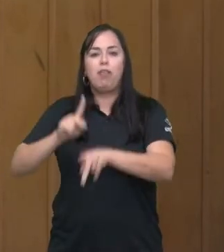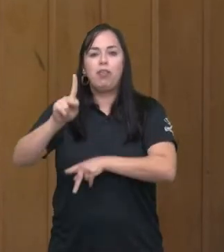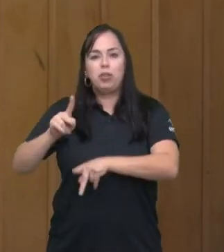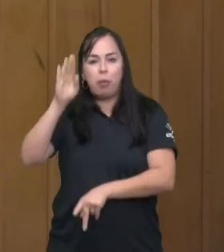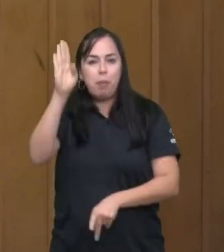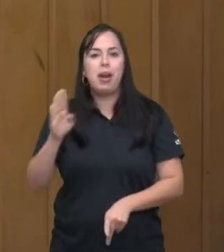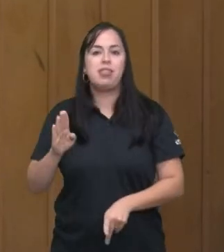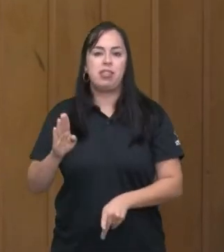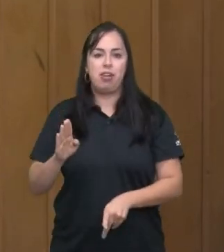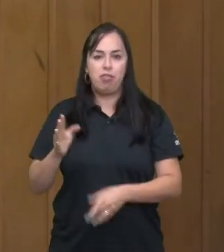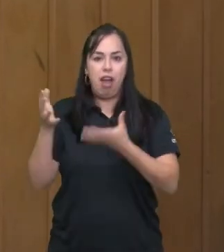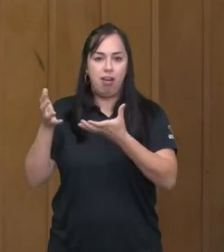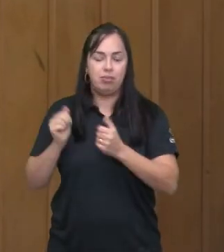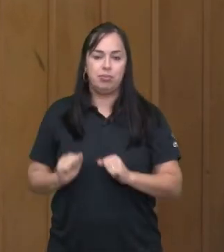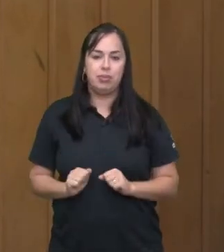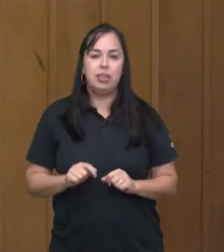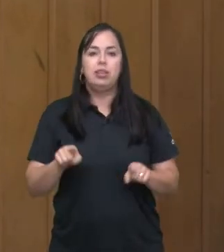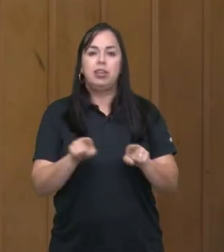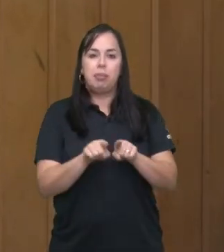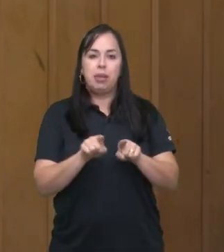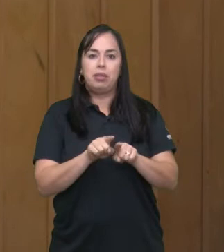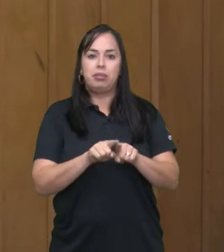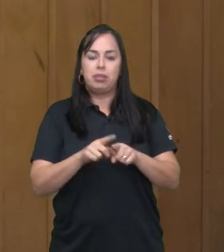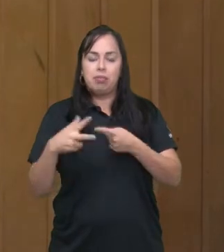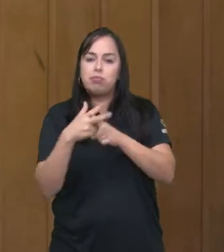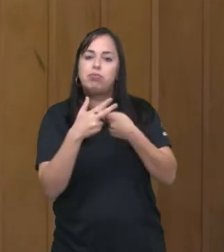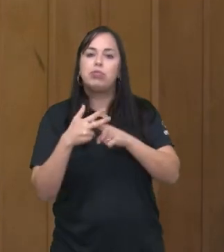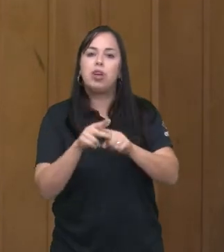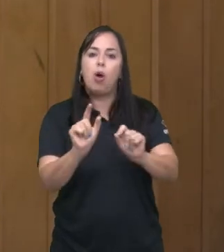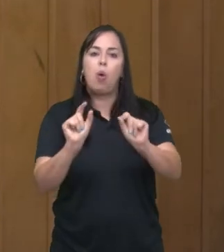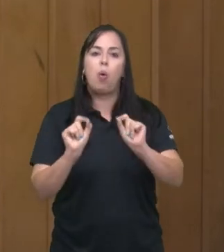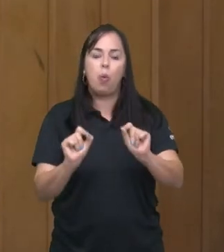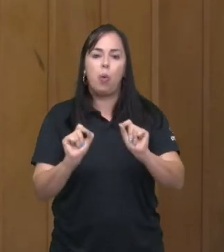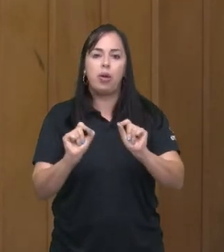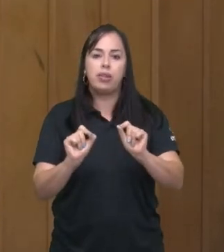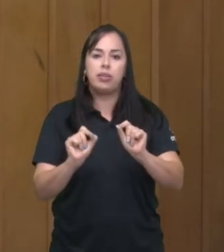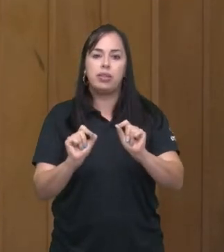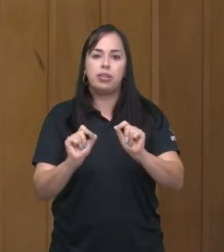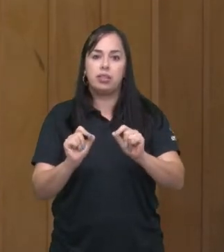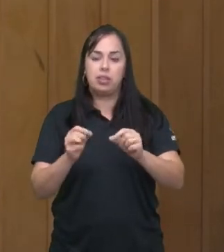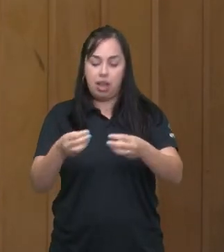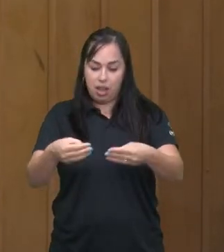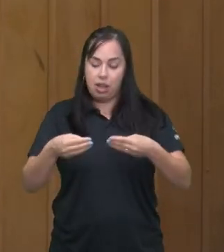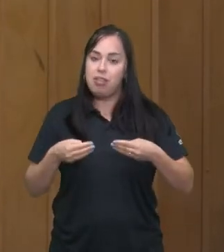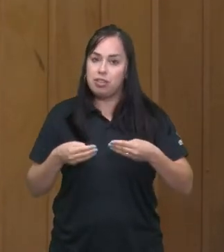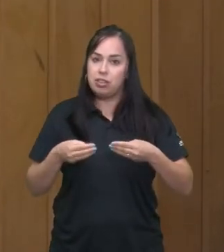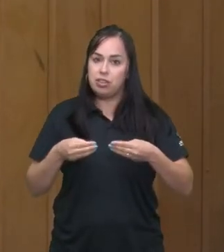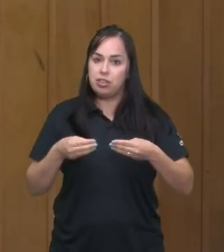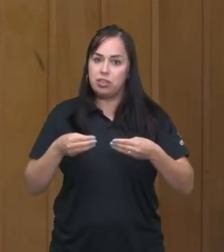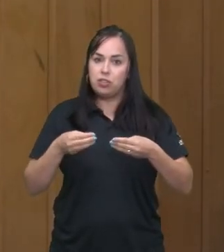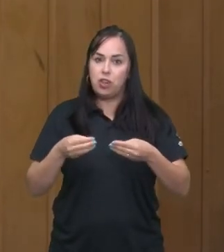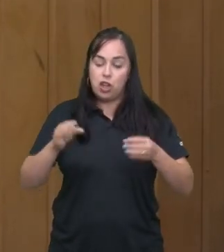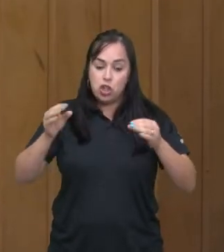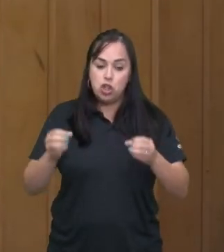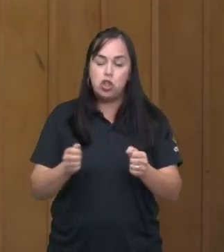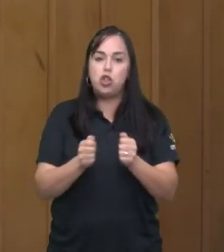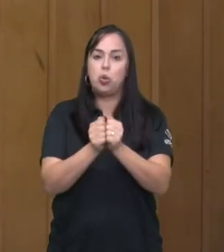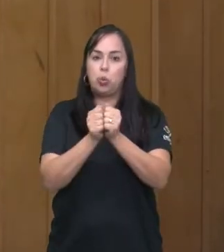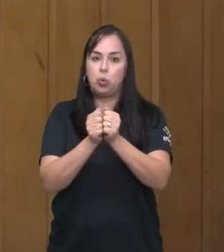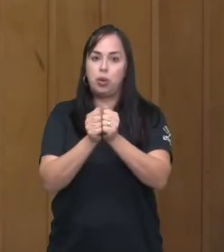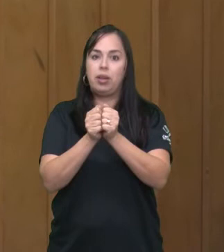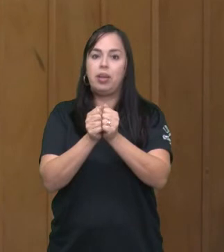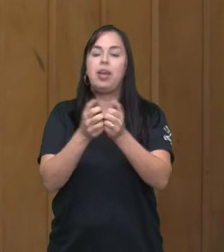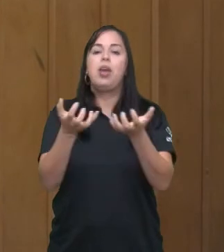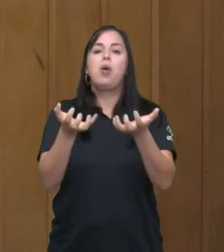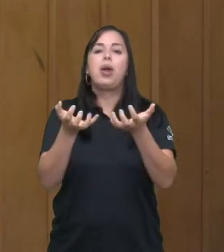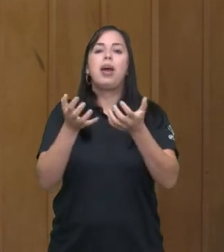fica a minha correção de dizer, a moção foi junto, não foi destacada, por isso eu quero aqui